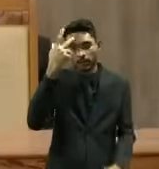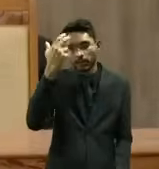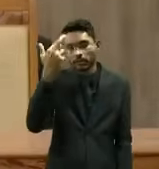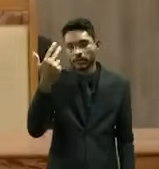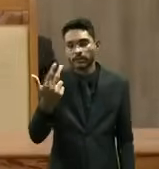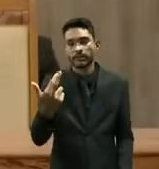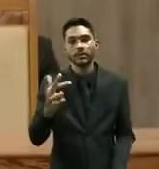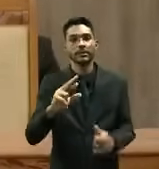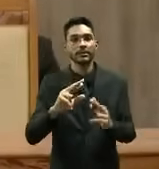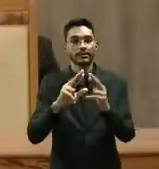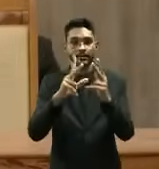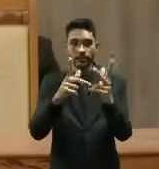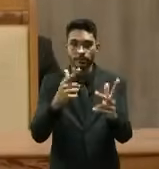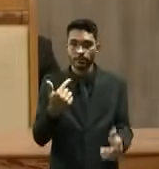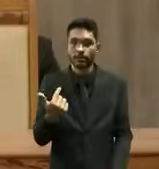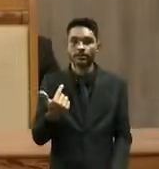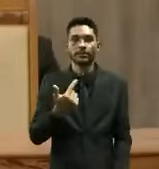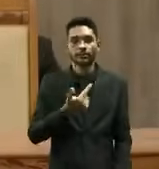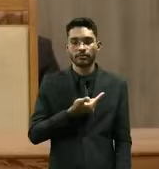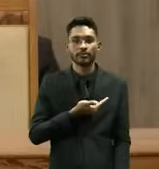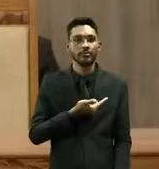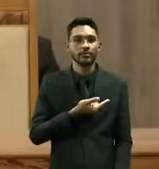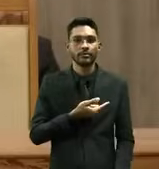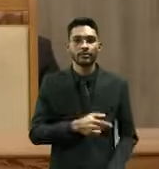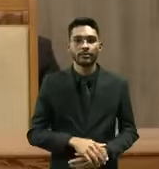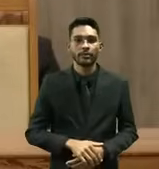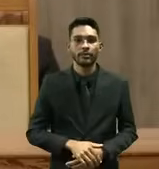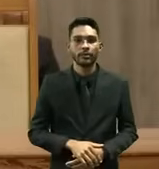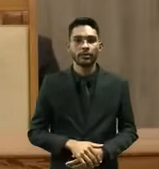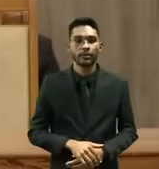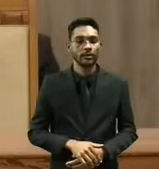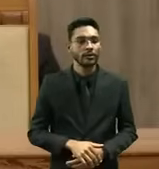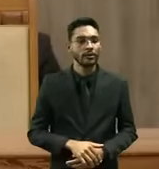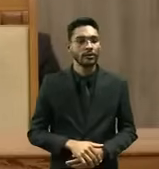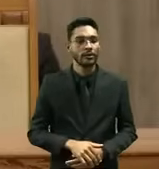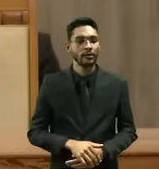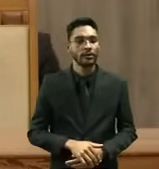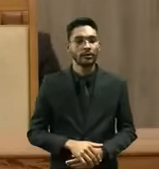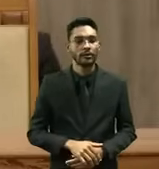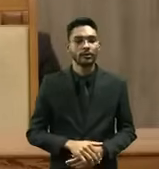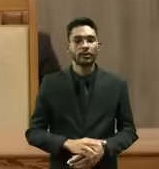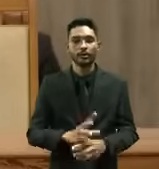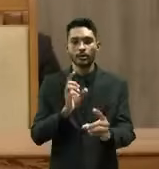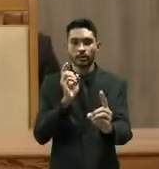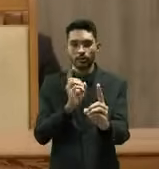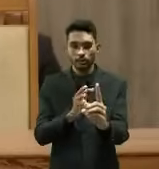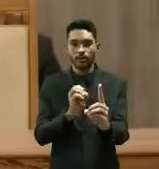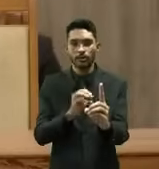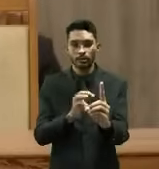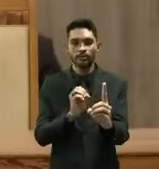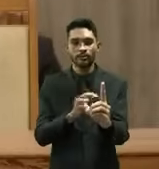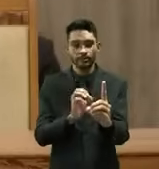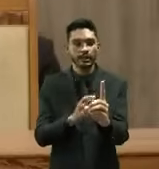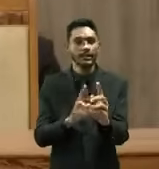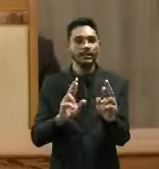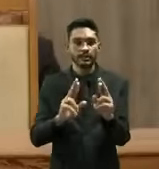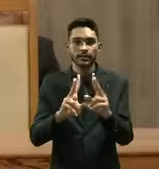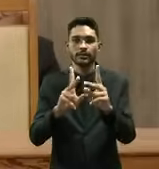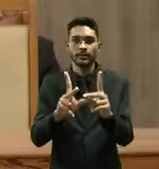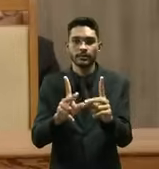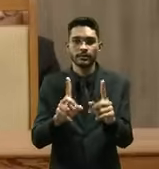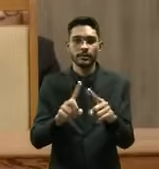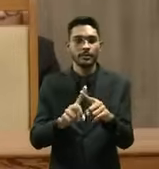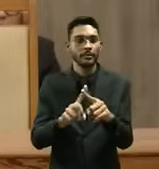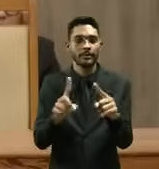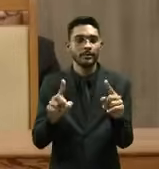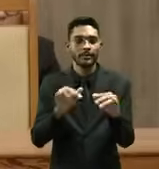de nós em questões in árias Mas isso também não quer dizer que não essas